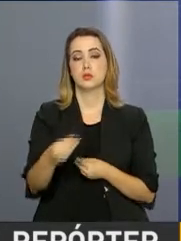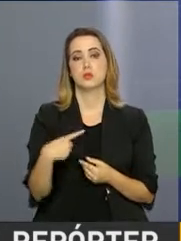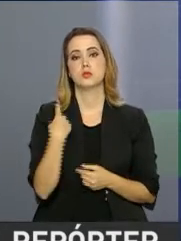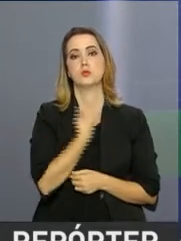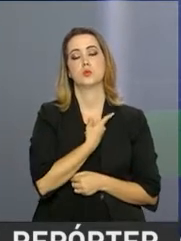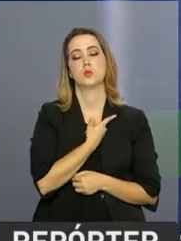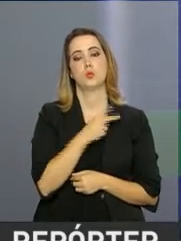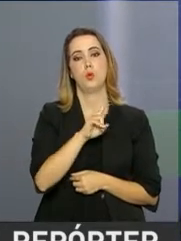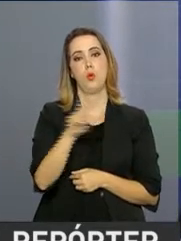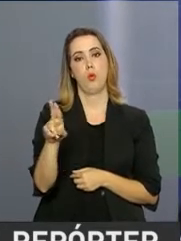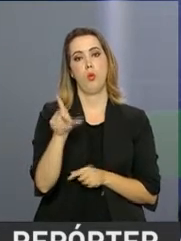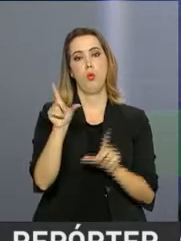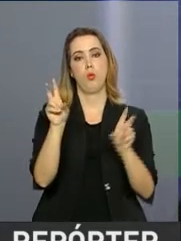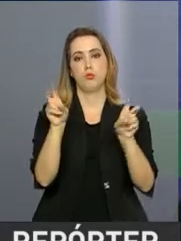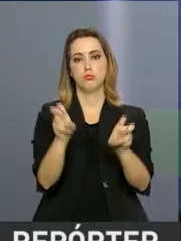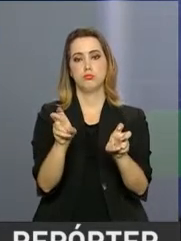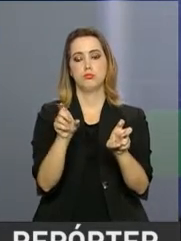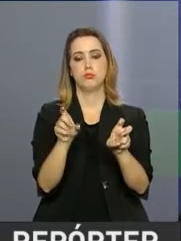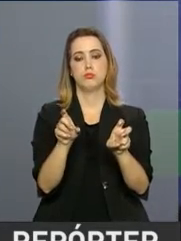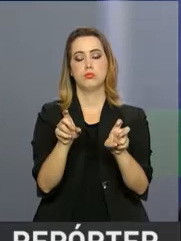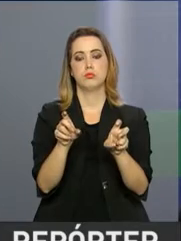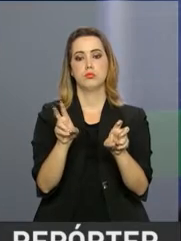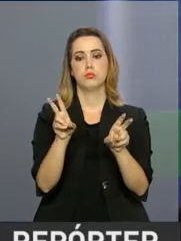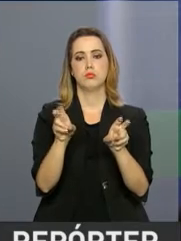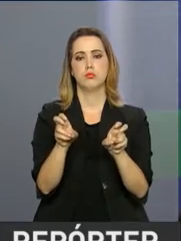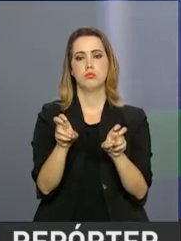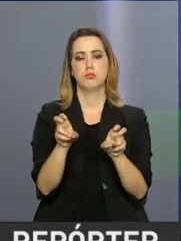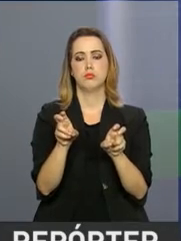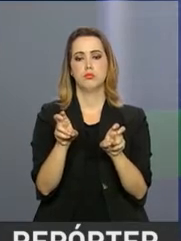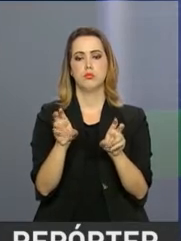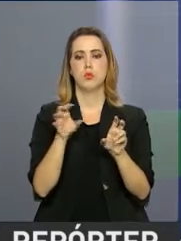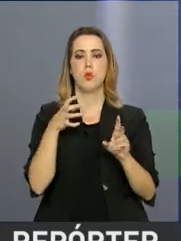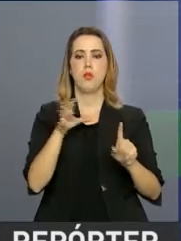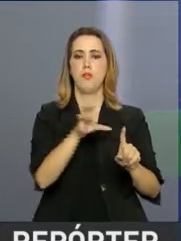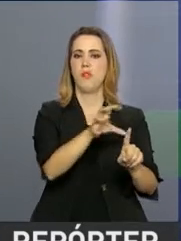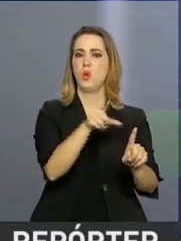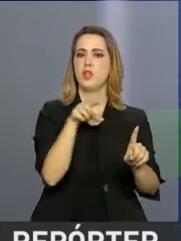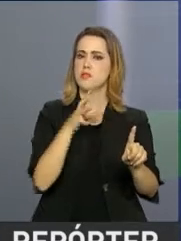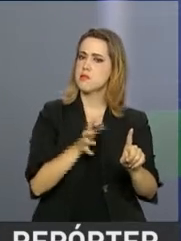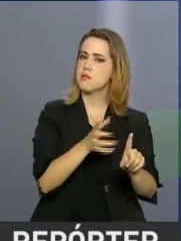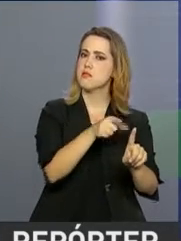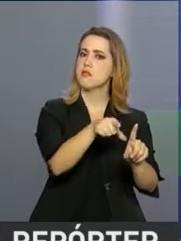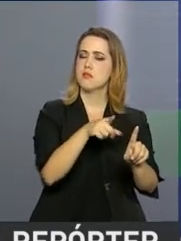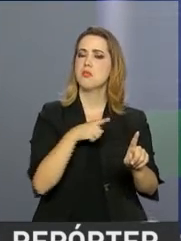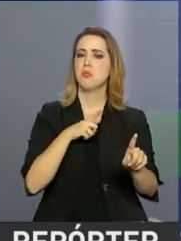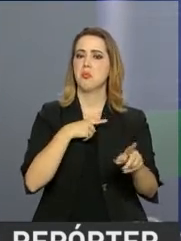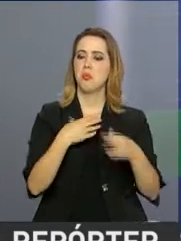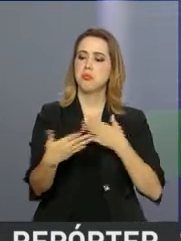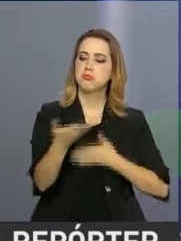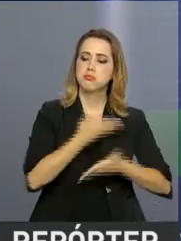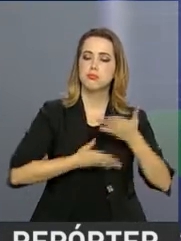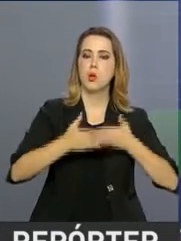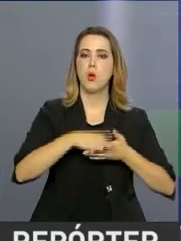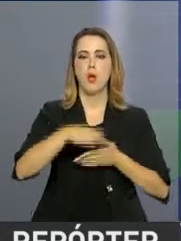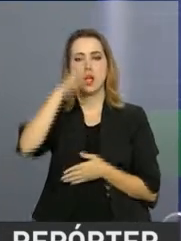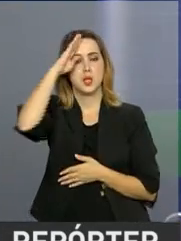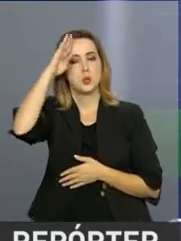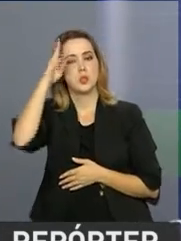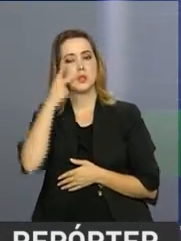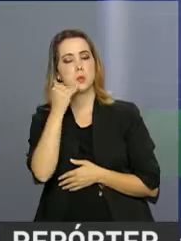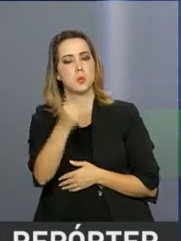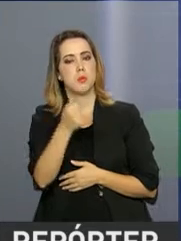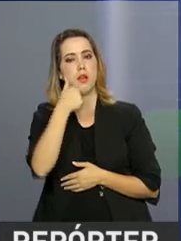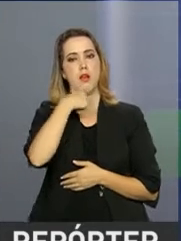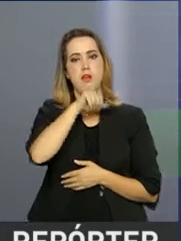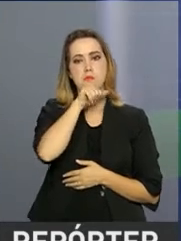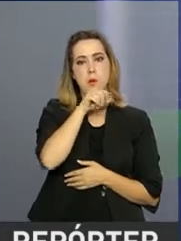chama é é tem um tem uma influência muito grande uma correlação muito grande do nível de instrução dos pais com o nível de instrução